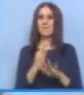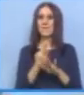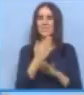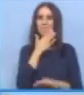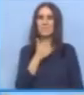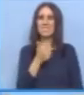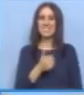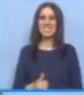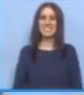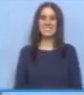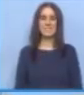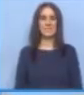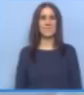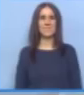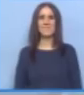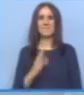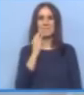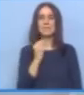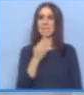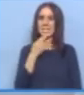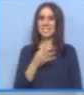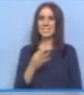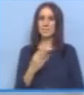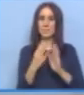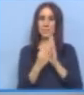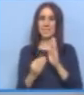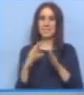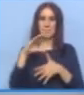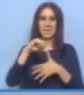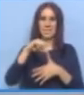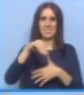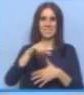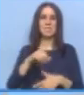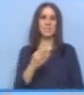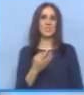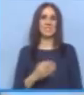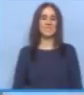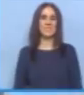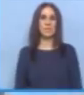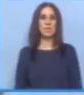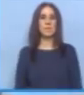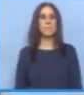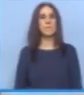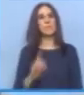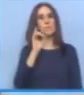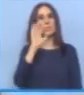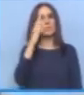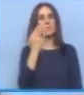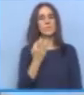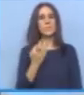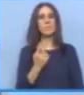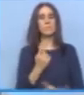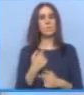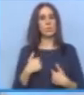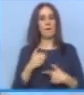bonita. Acredito que sim. Com essas referências sul-americanas. Sim, sim. E foi importante, sobretudo,